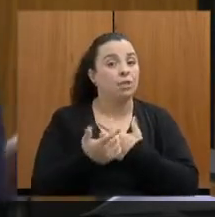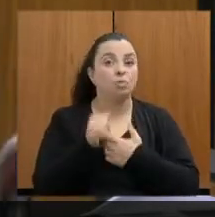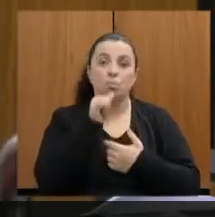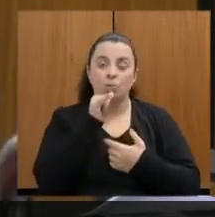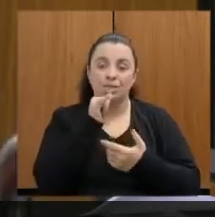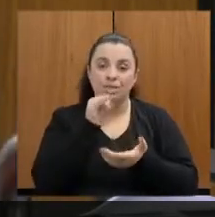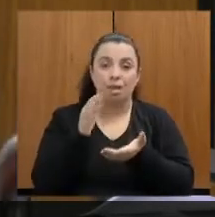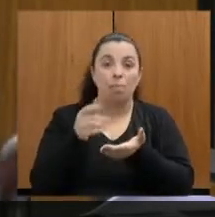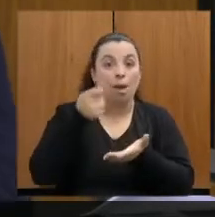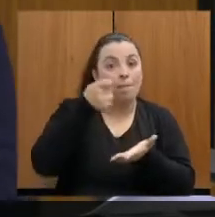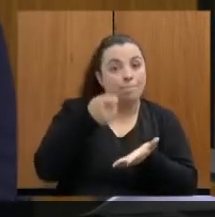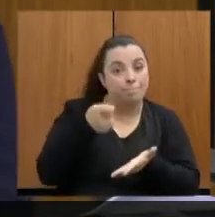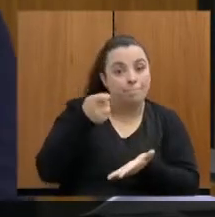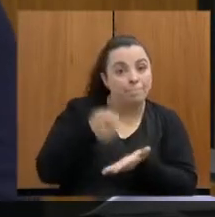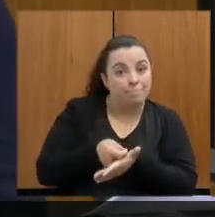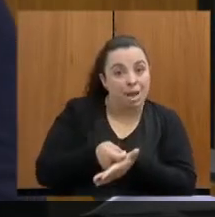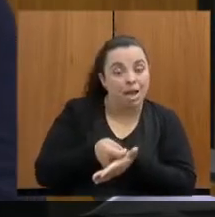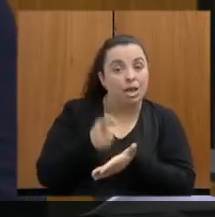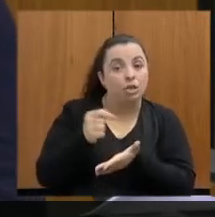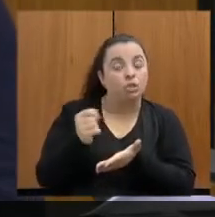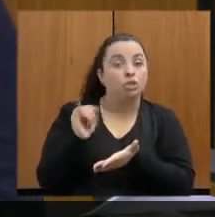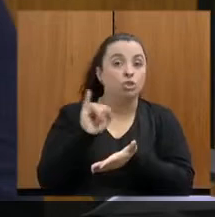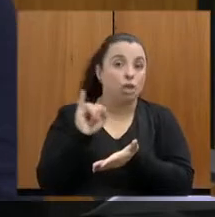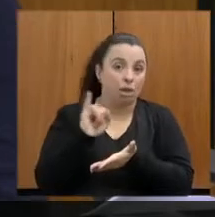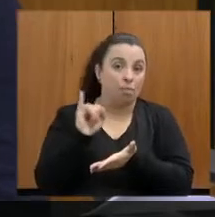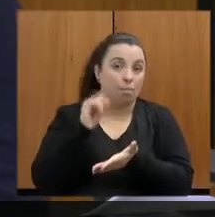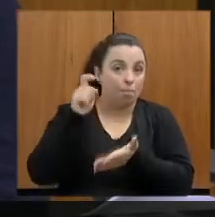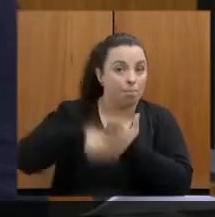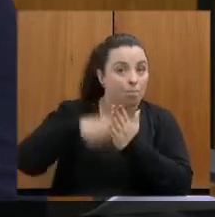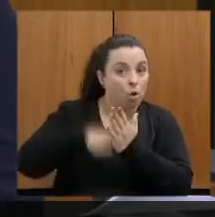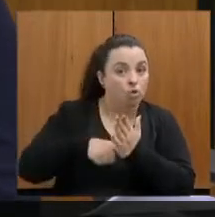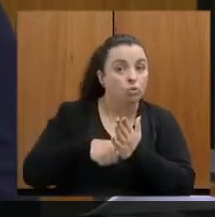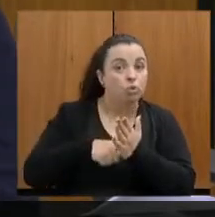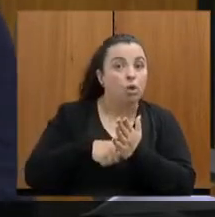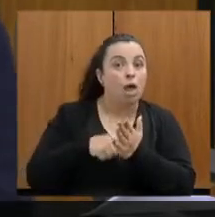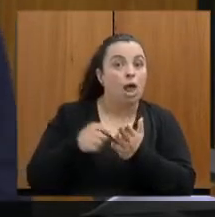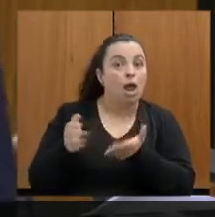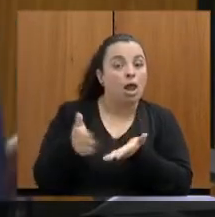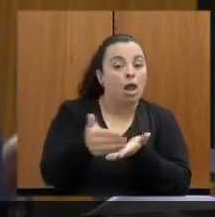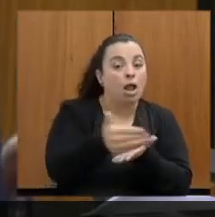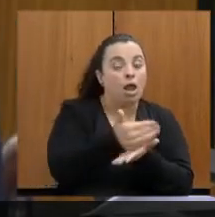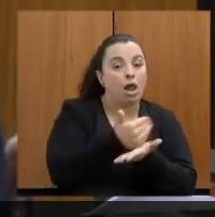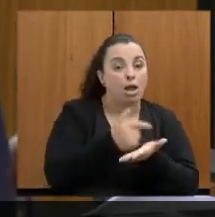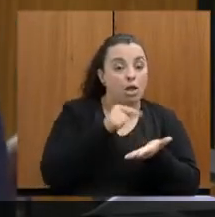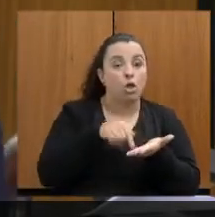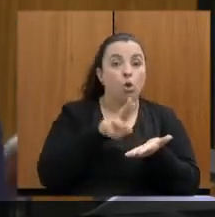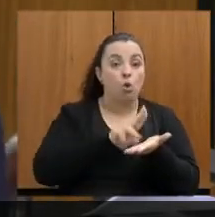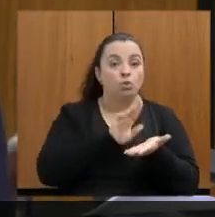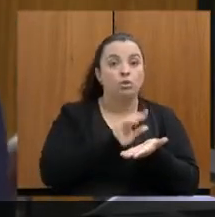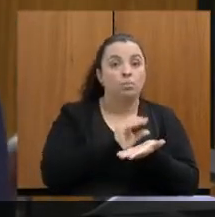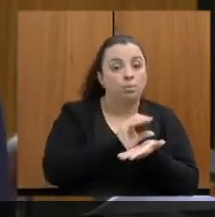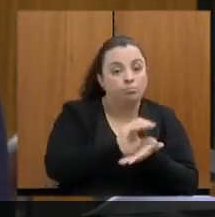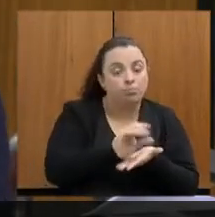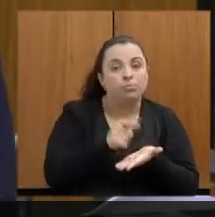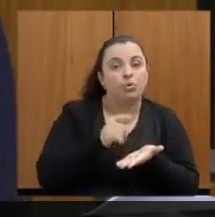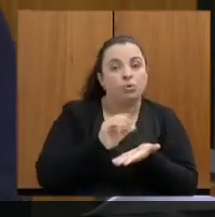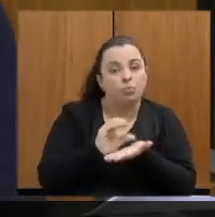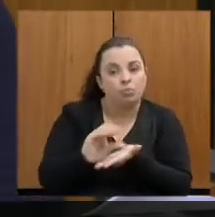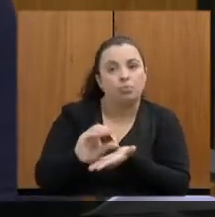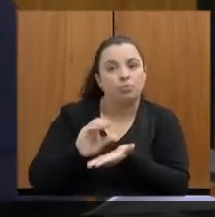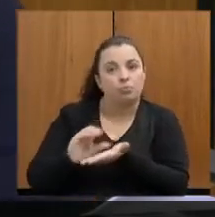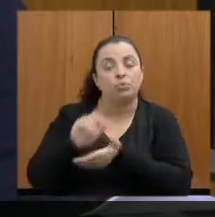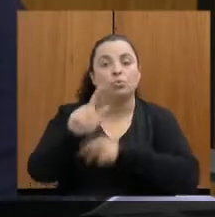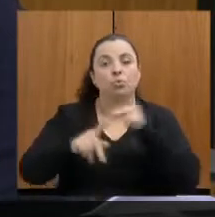impostos volta para ela nessas vinculações que na ponta não chegam né no caso da educação não chega e da Saúde também não tem